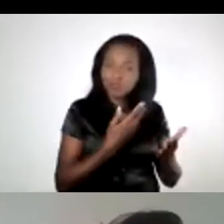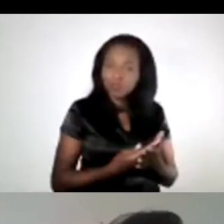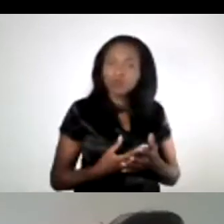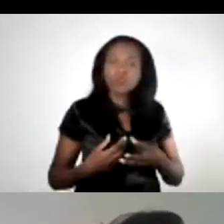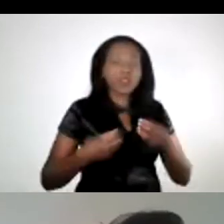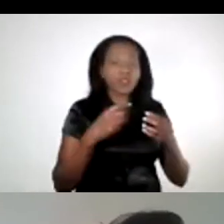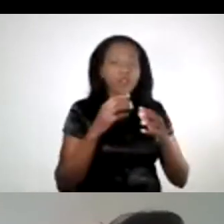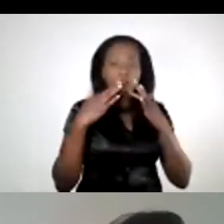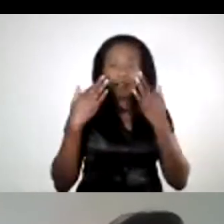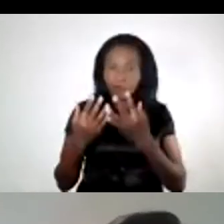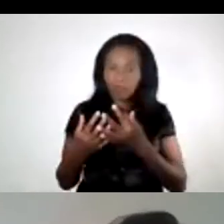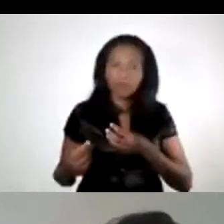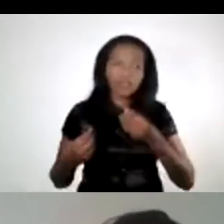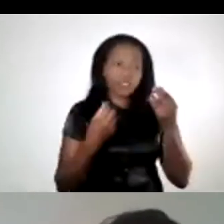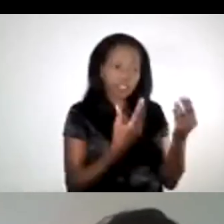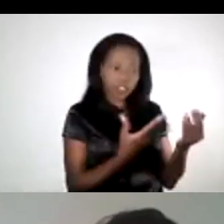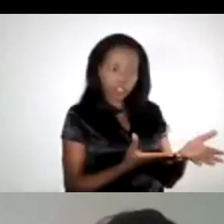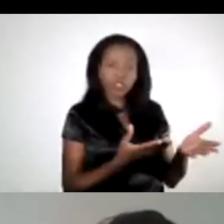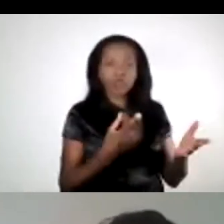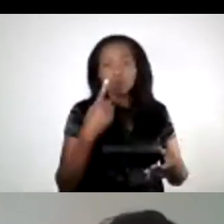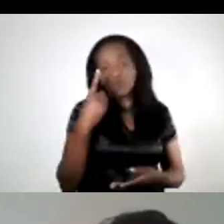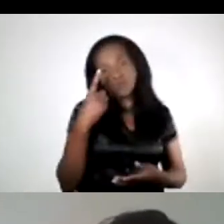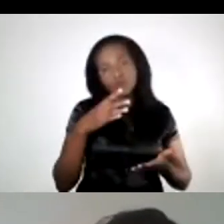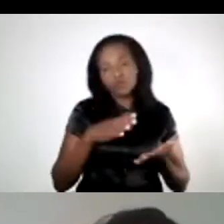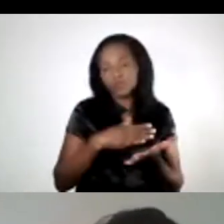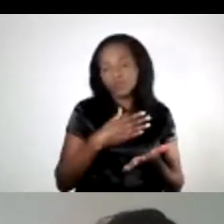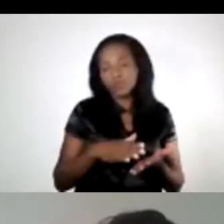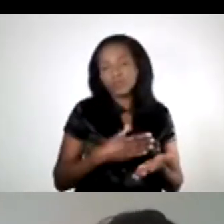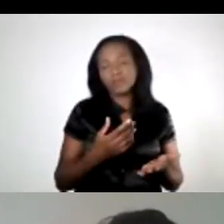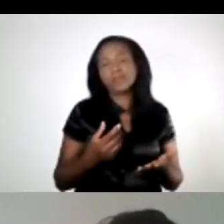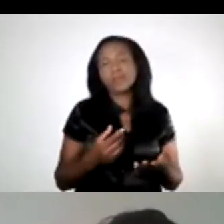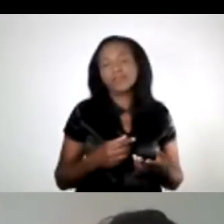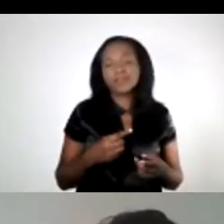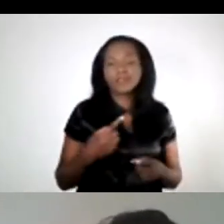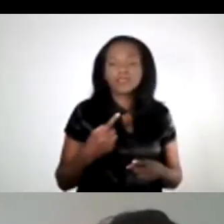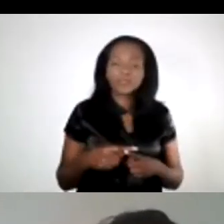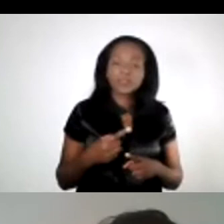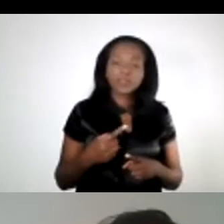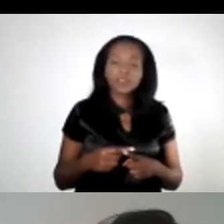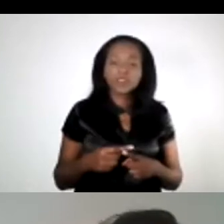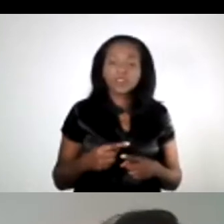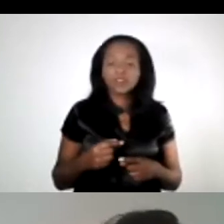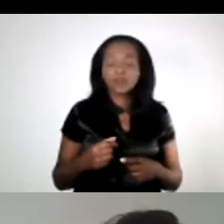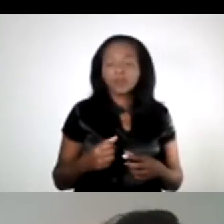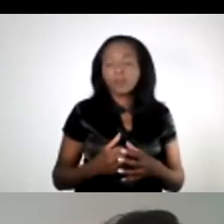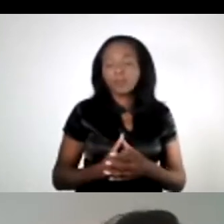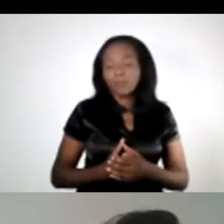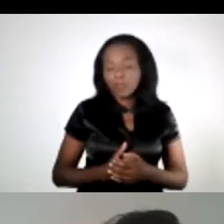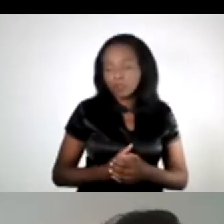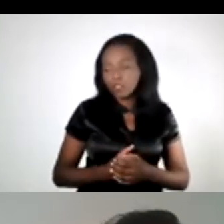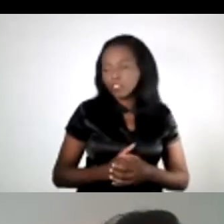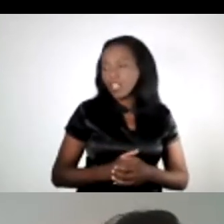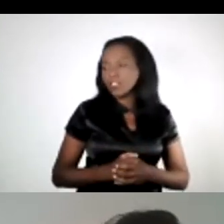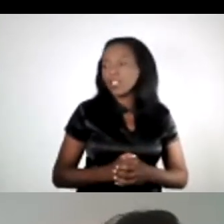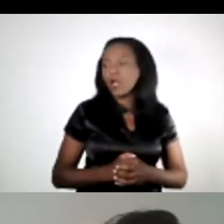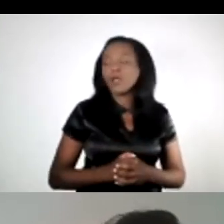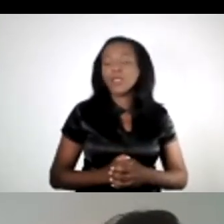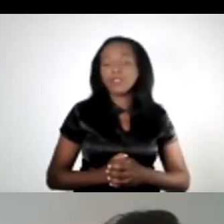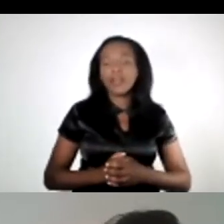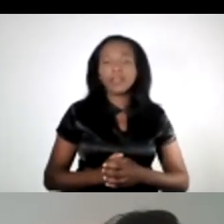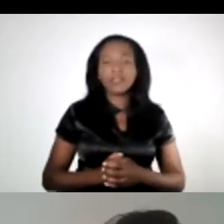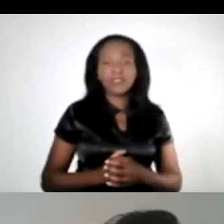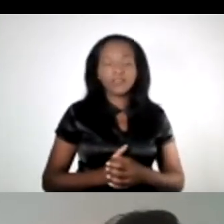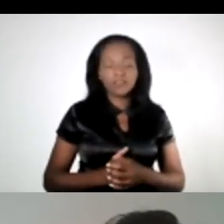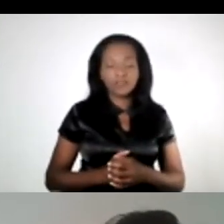famílias receberam um livro, né? Então, por conta de ser 2.500 exemplares. 2.000